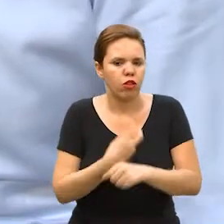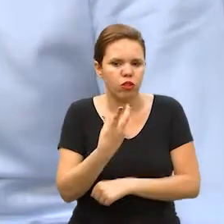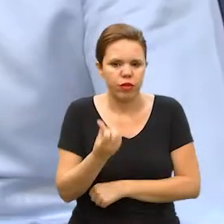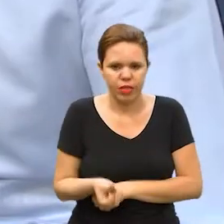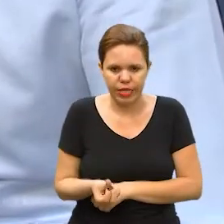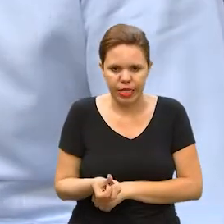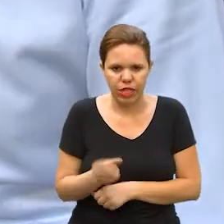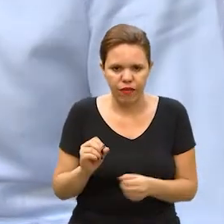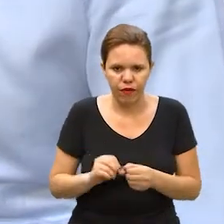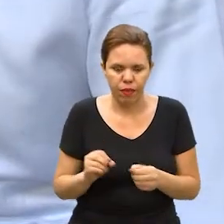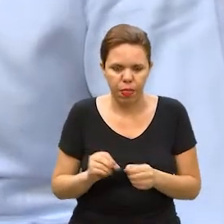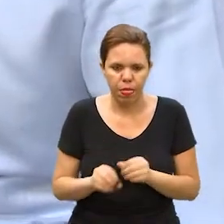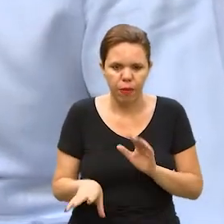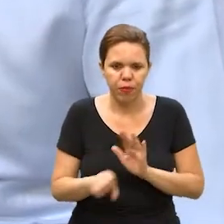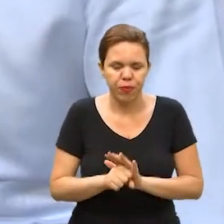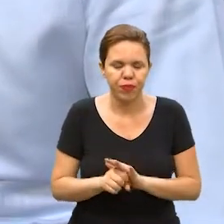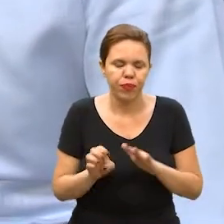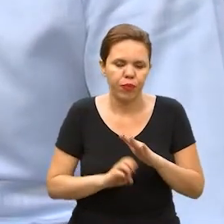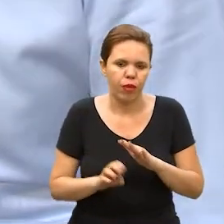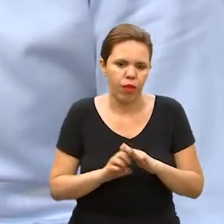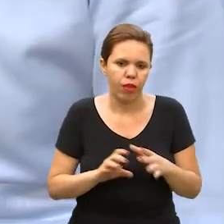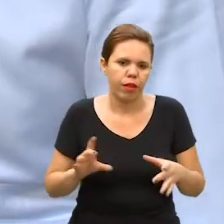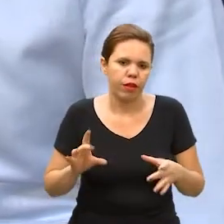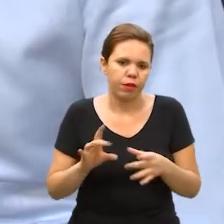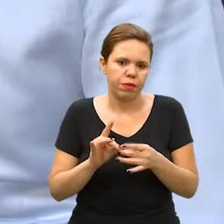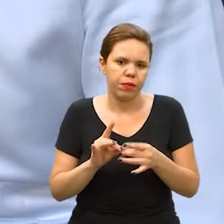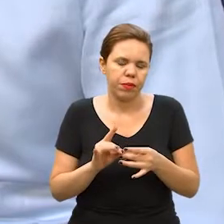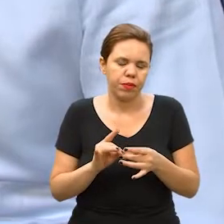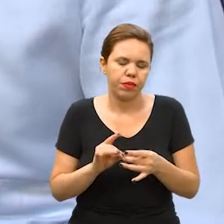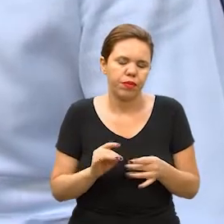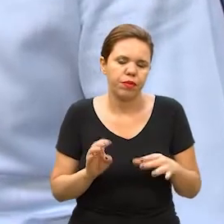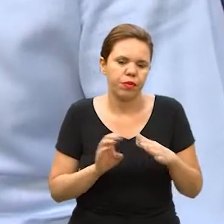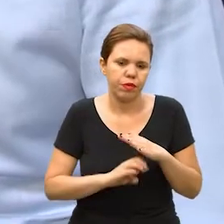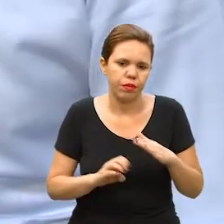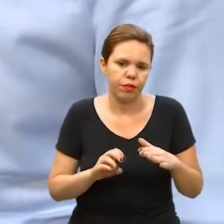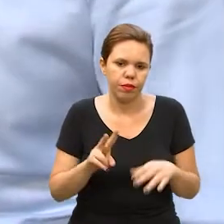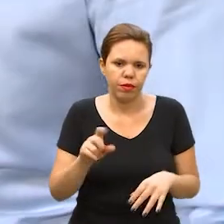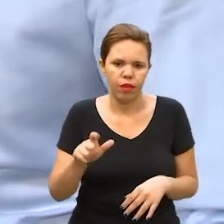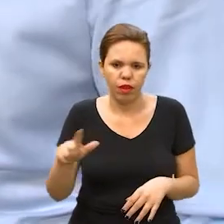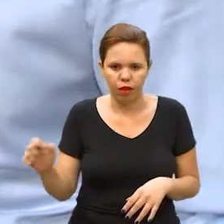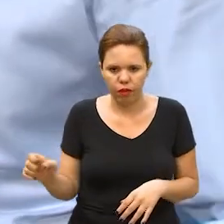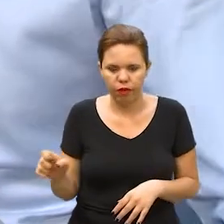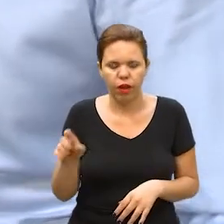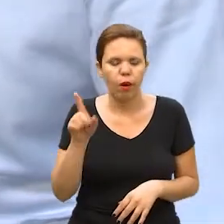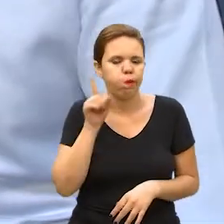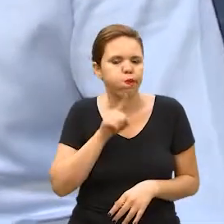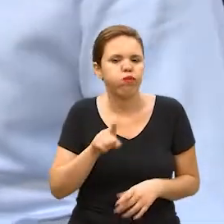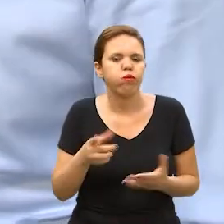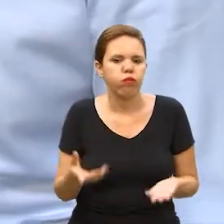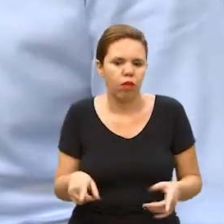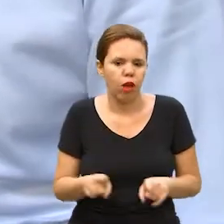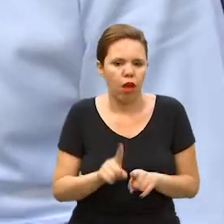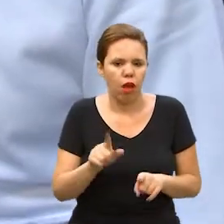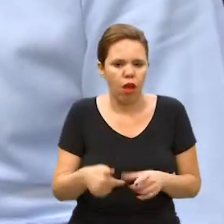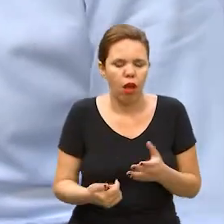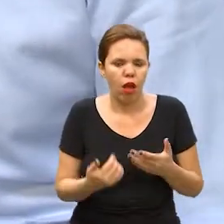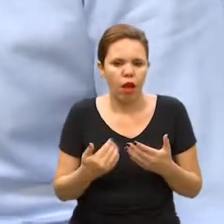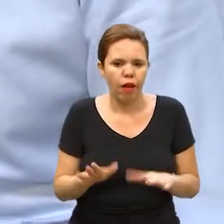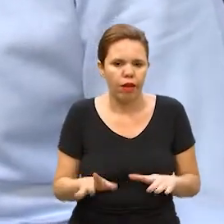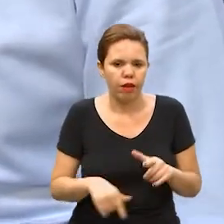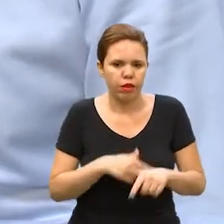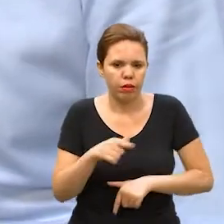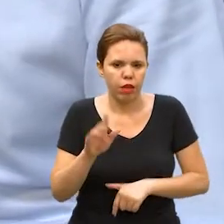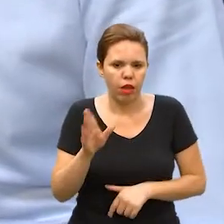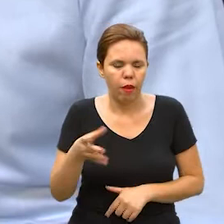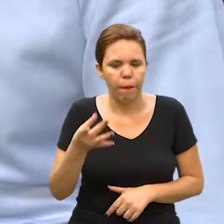uma pequena aquisição lá de uma empresa baseada no Vale do Silício e foi a semente para a gente expandir a nossa operação, que já